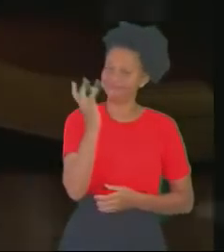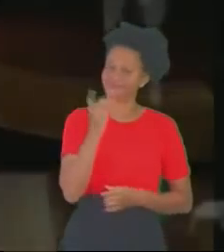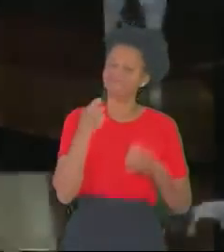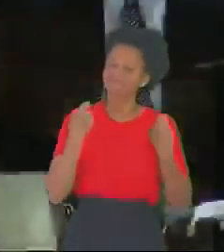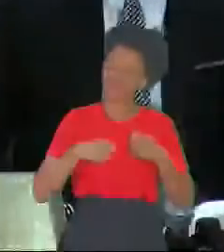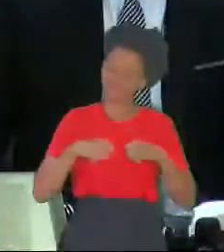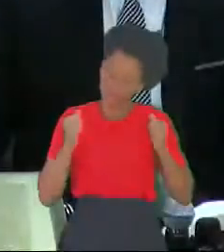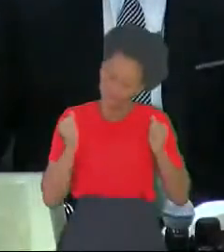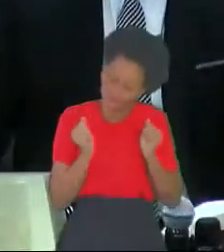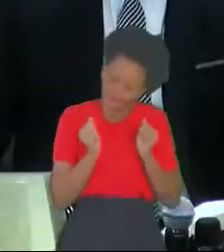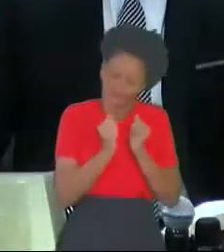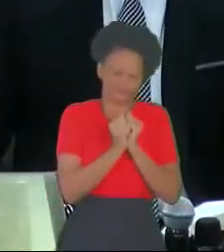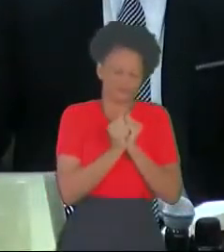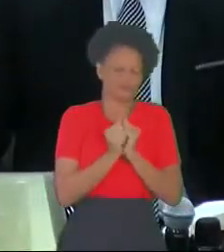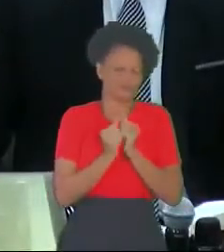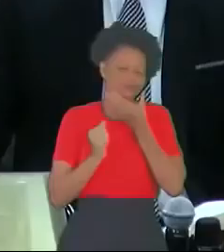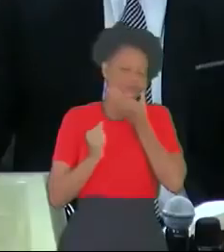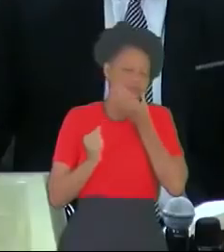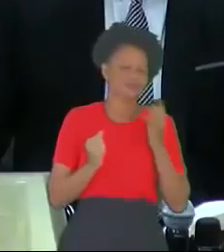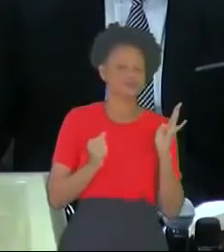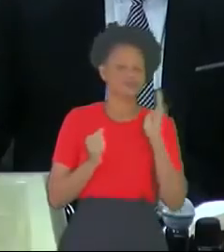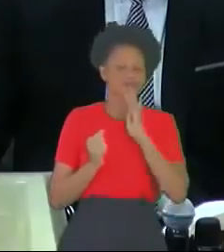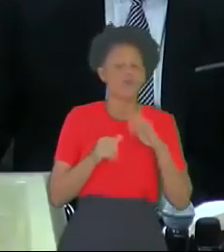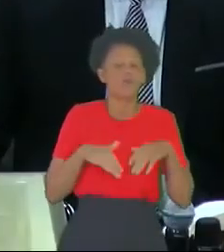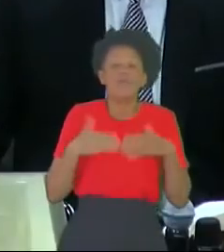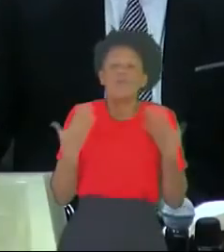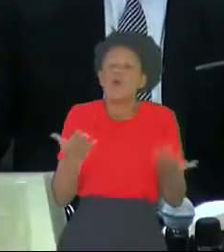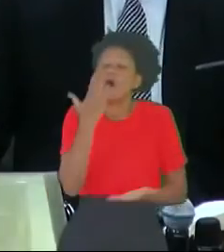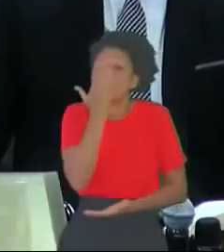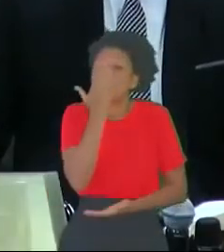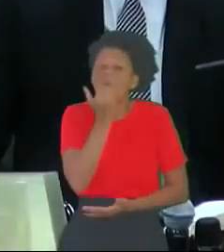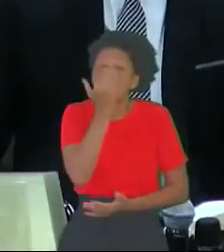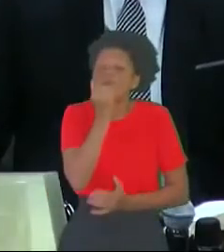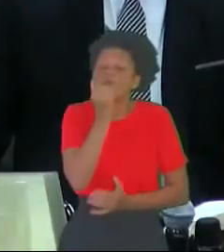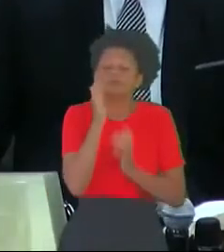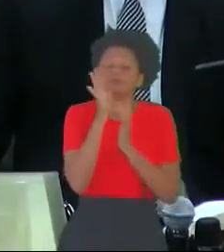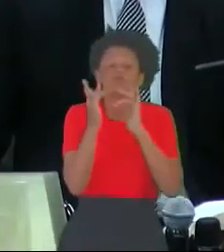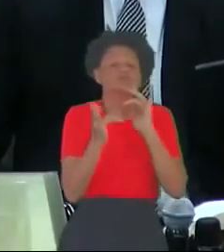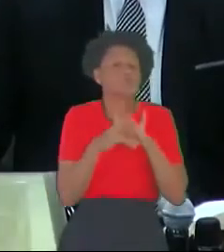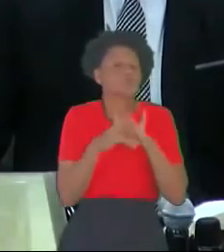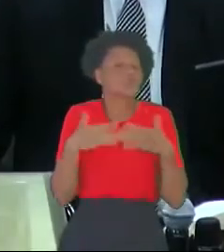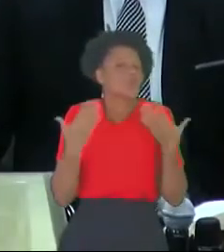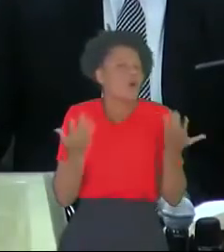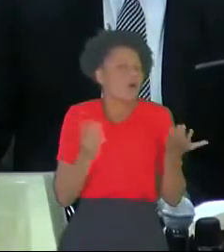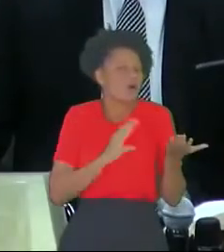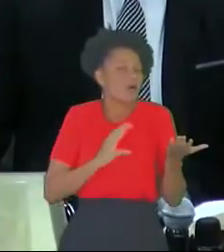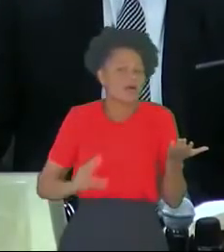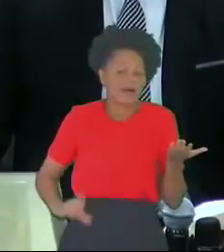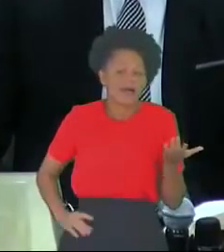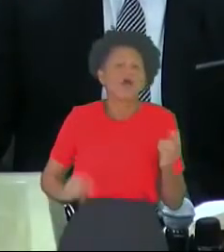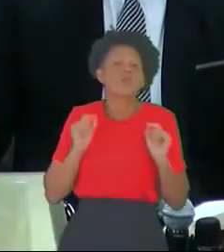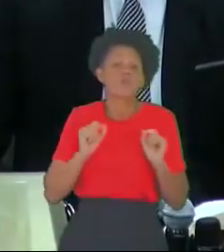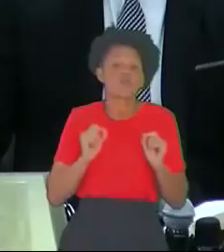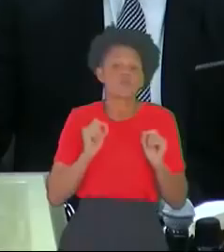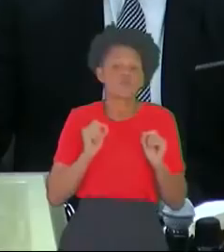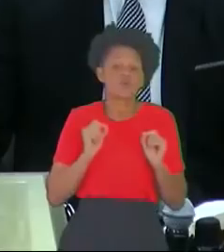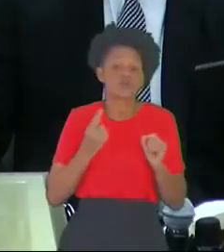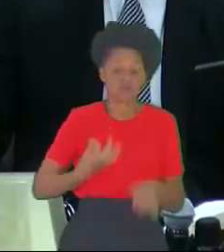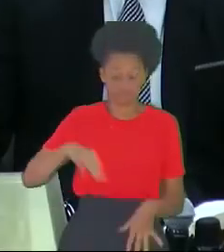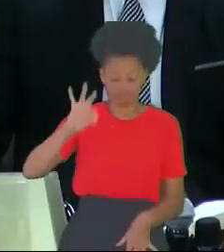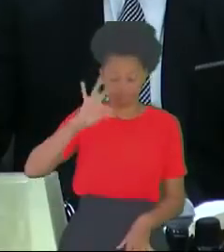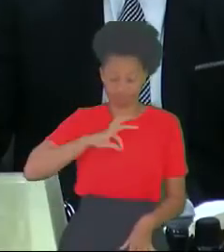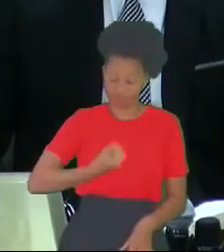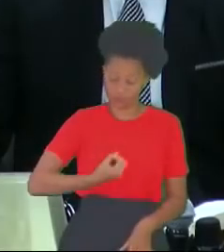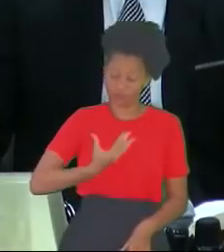noivo. Qual é a comida de Jesus? Qual é a comida de Cristo? A comida de Cristo são os nossos frutos. A comida de